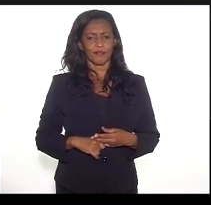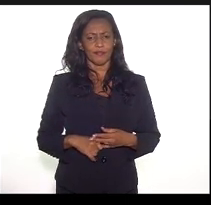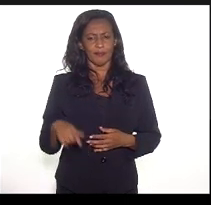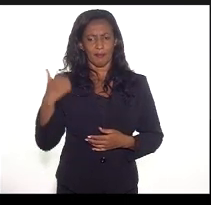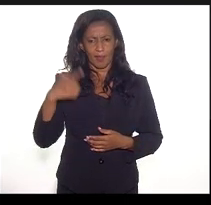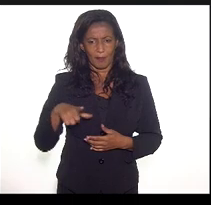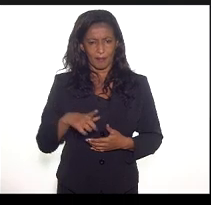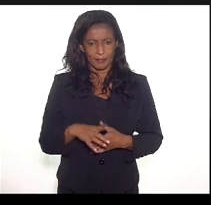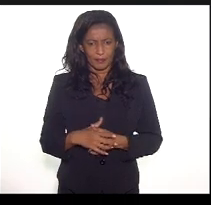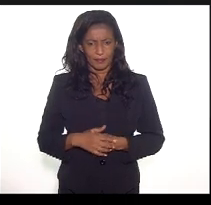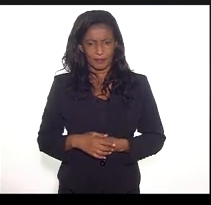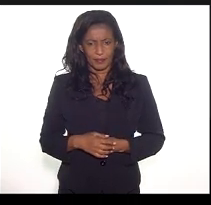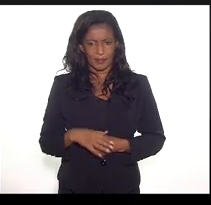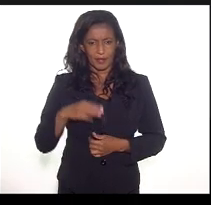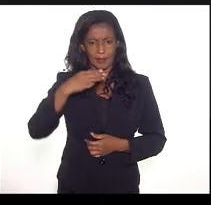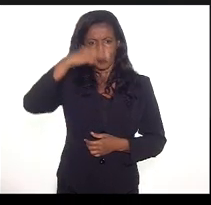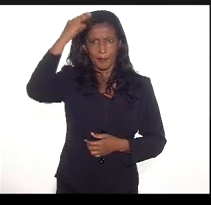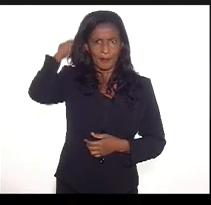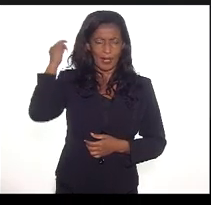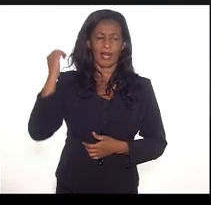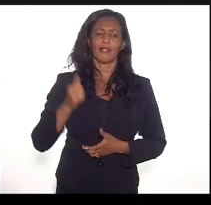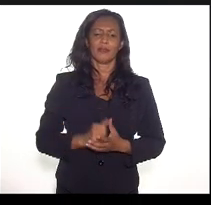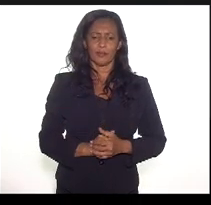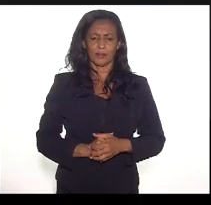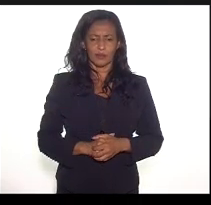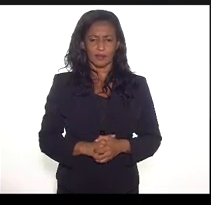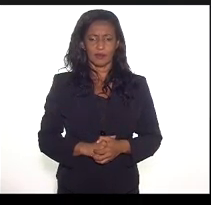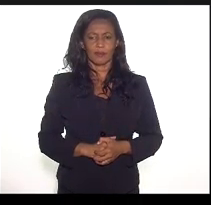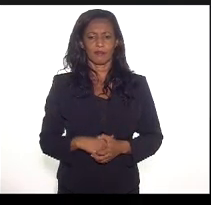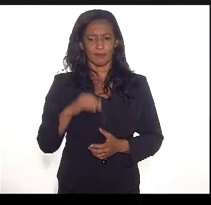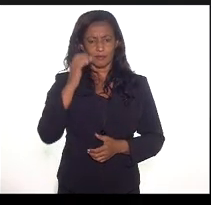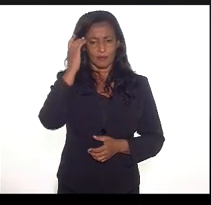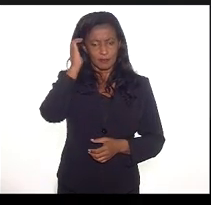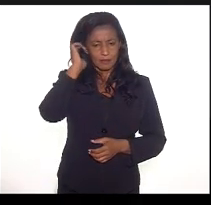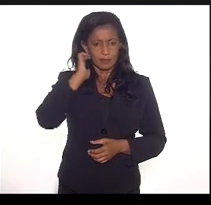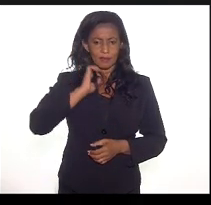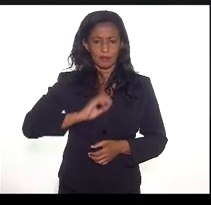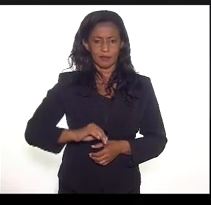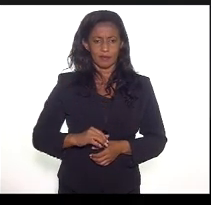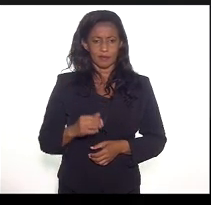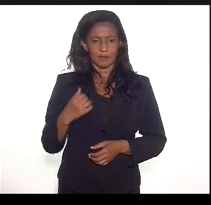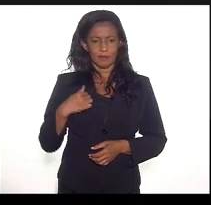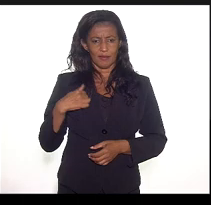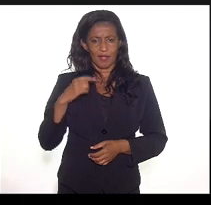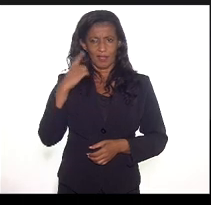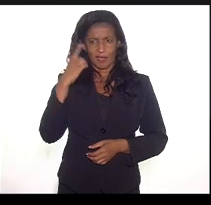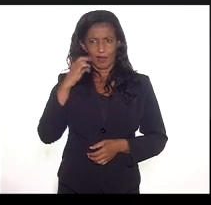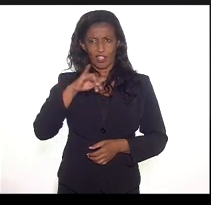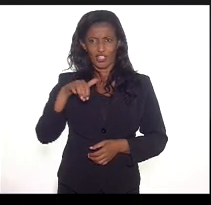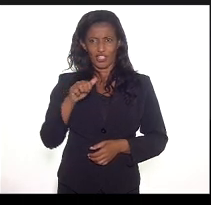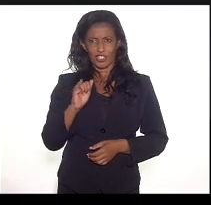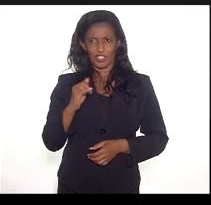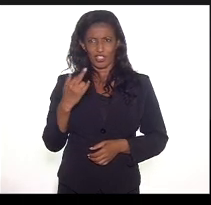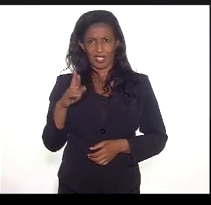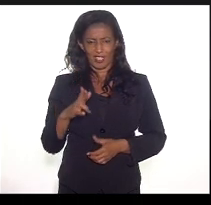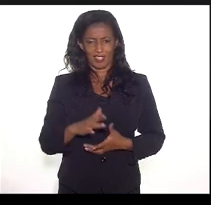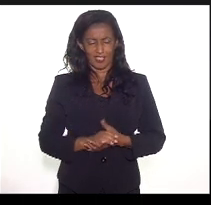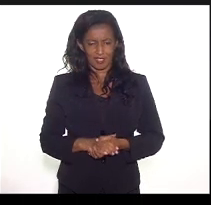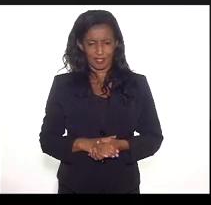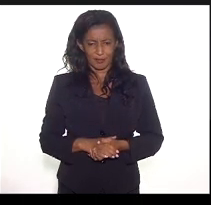Mais alguém? Márcio Pacheco. Deputado Márcio Pacheco, eu também solicito. Deputado Jair Bittencourt. Presidente, Wellington